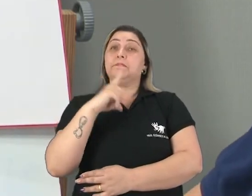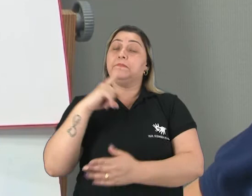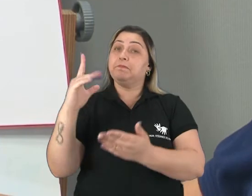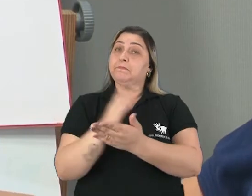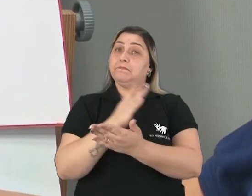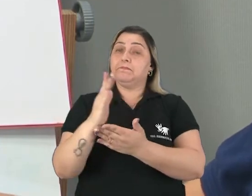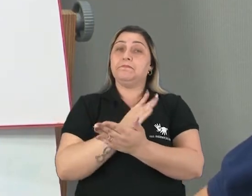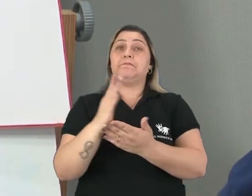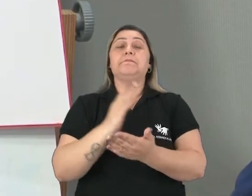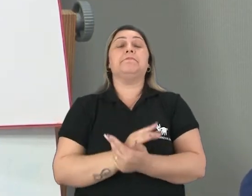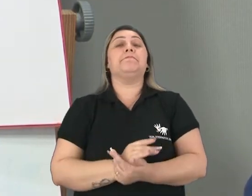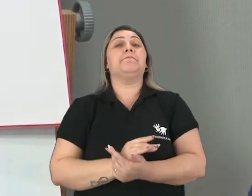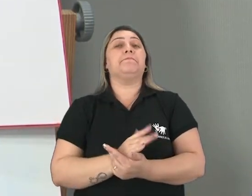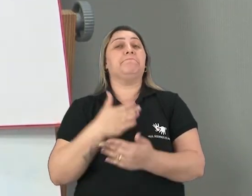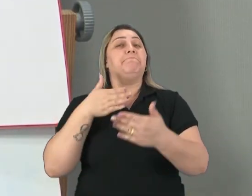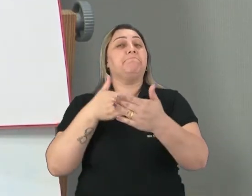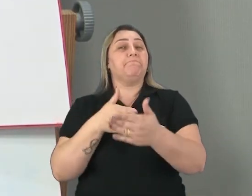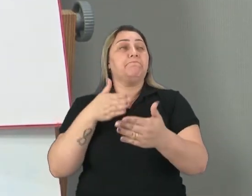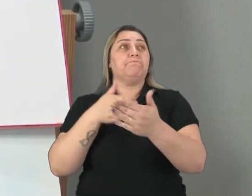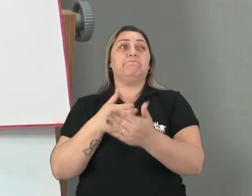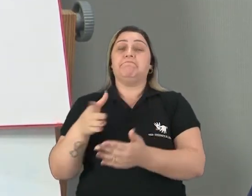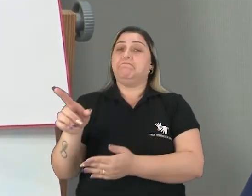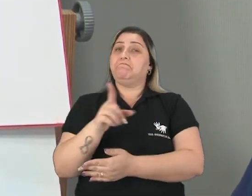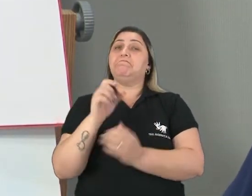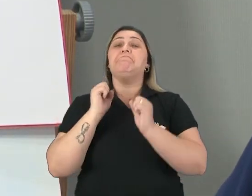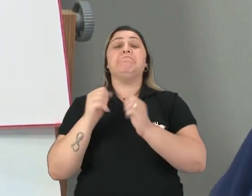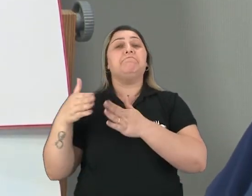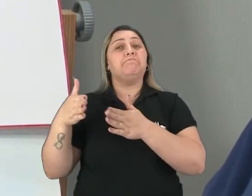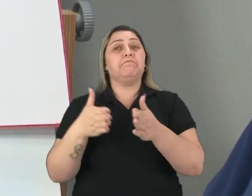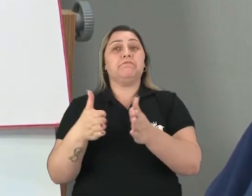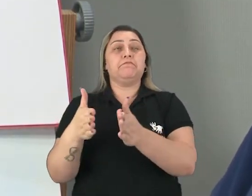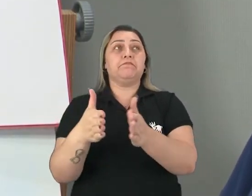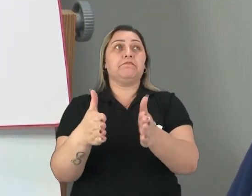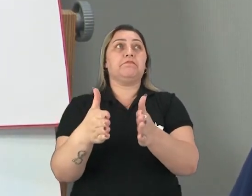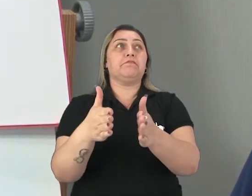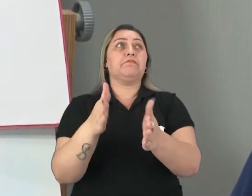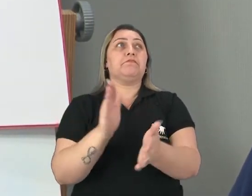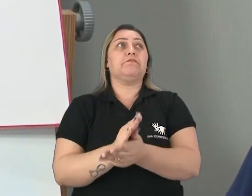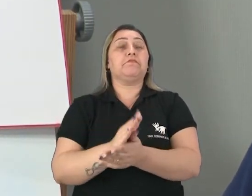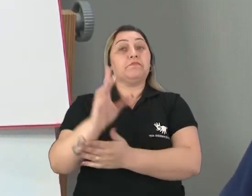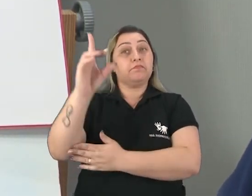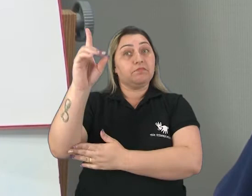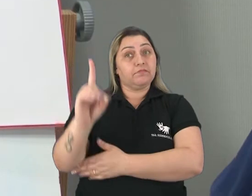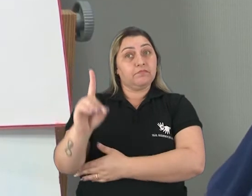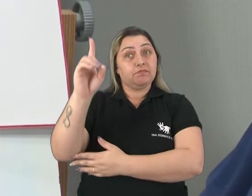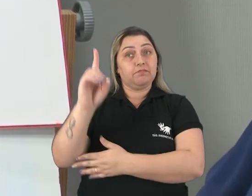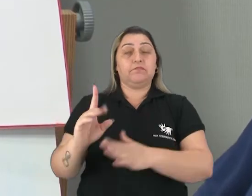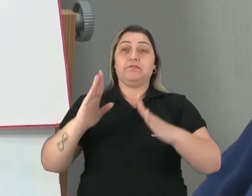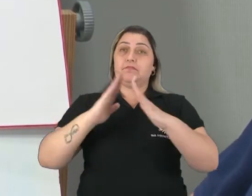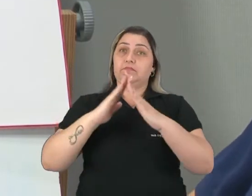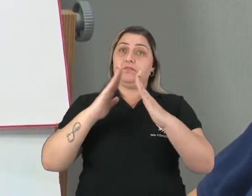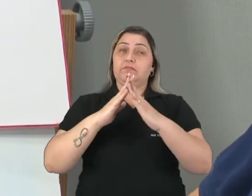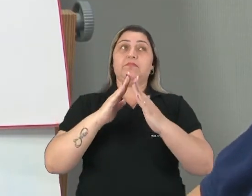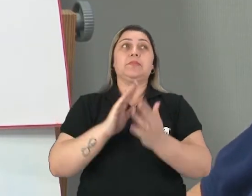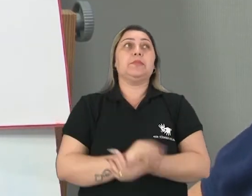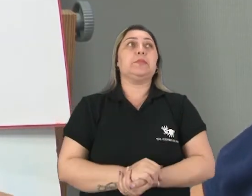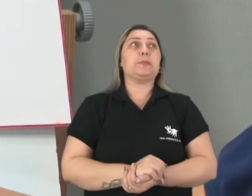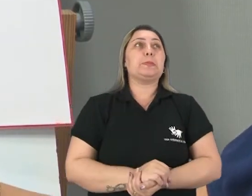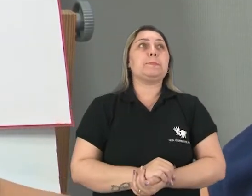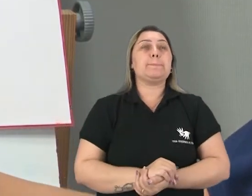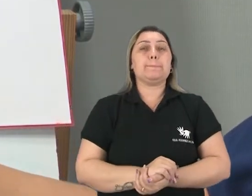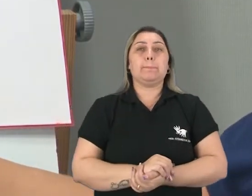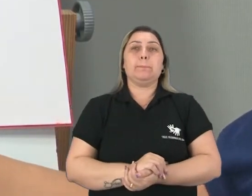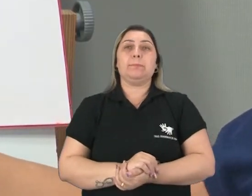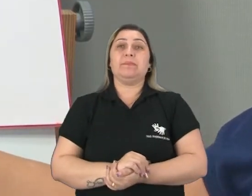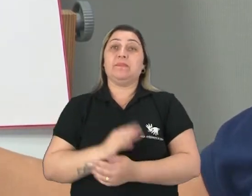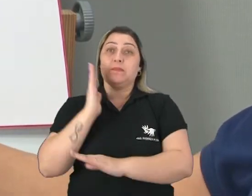alguns obstáculos? Não, nós podemos seguir aqui à direita da casa e